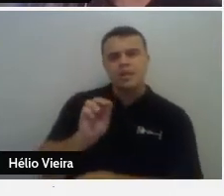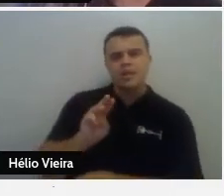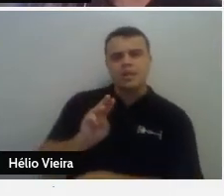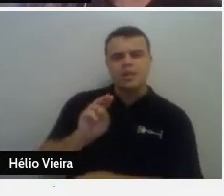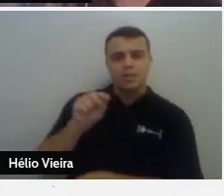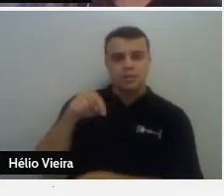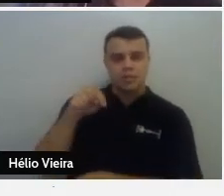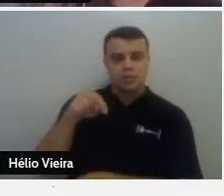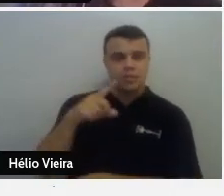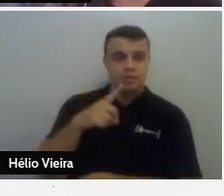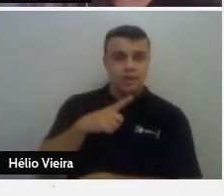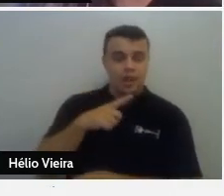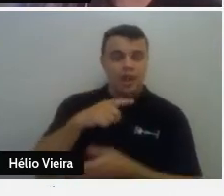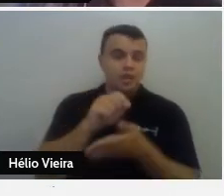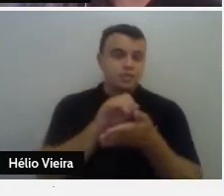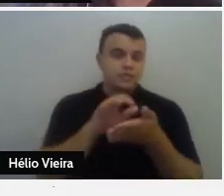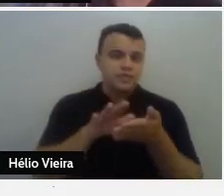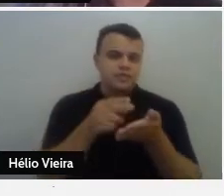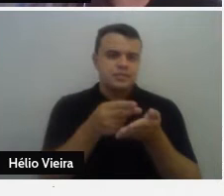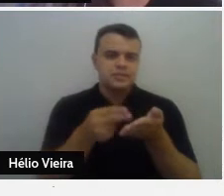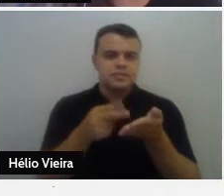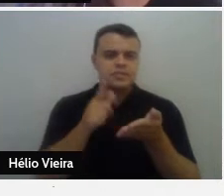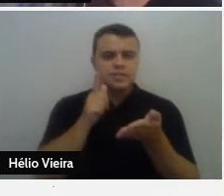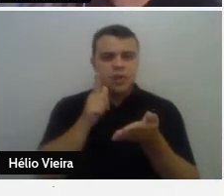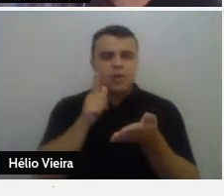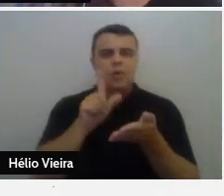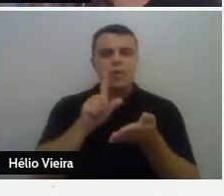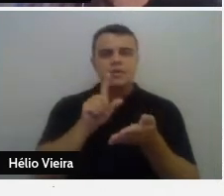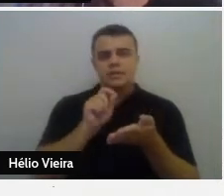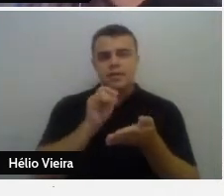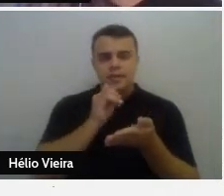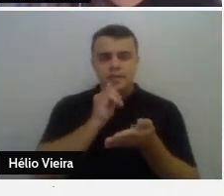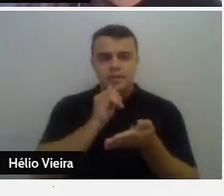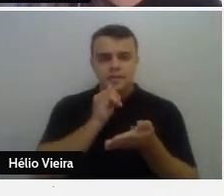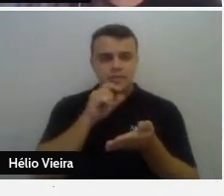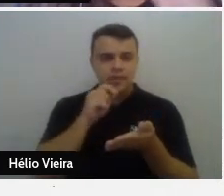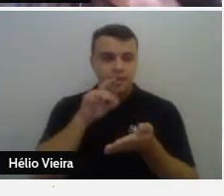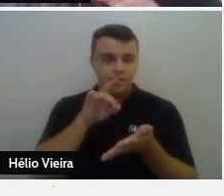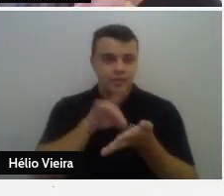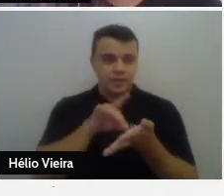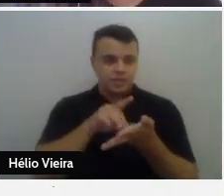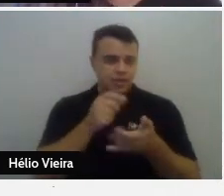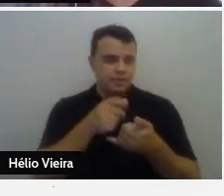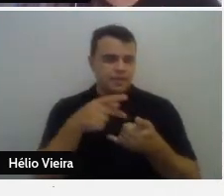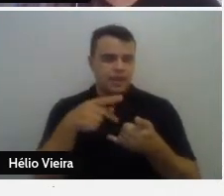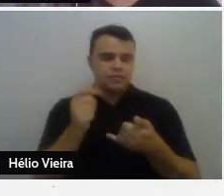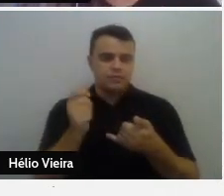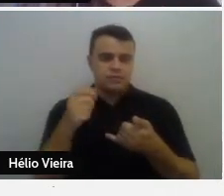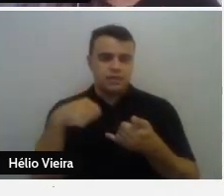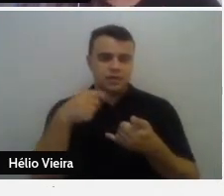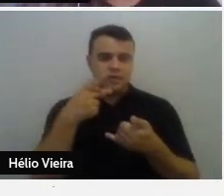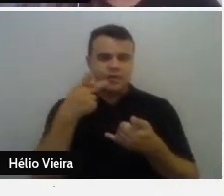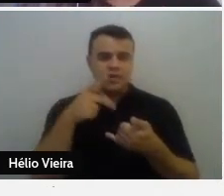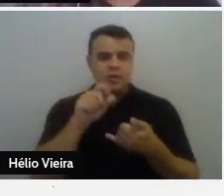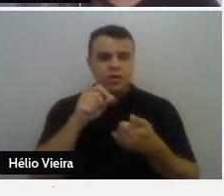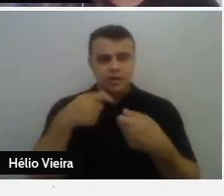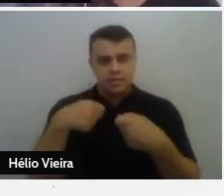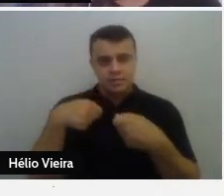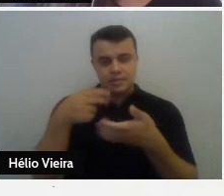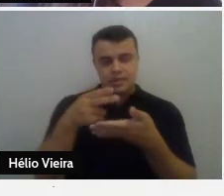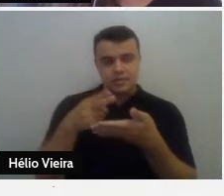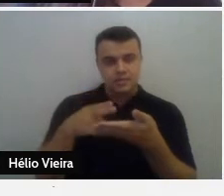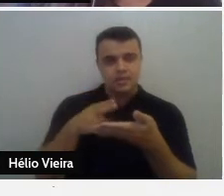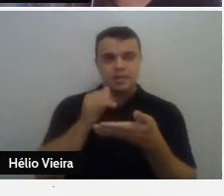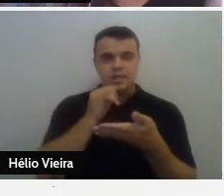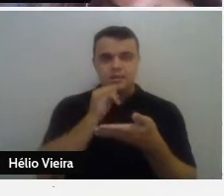atividade de desenho, que você consegue. Na verdade, é um aplicativo que fala o que você tem que desenhar, você desenha